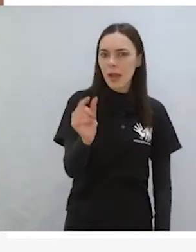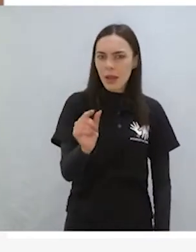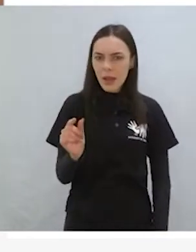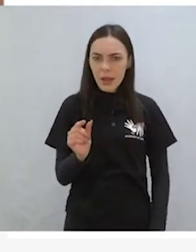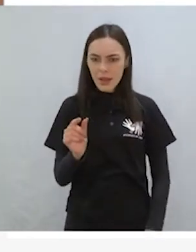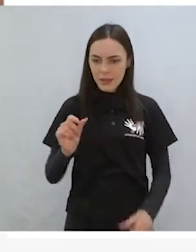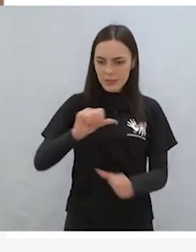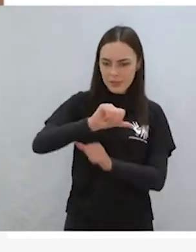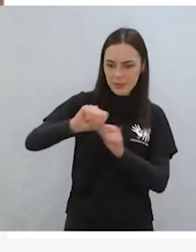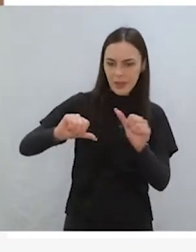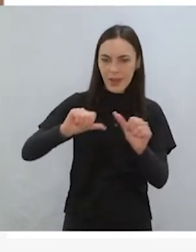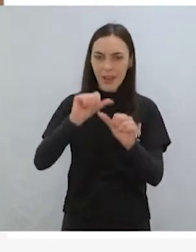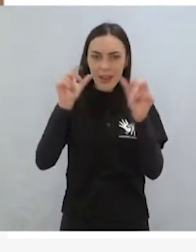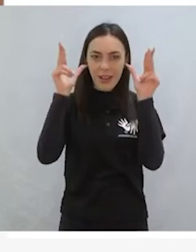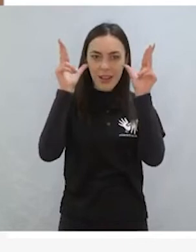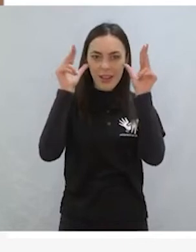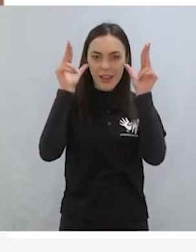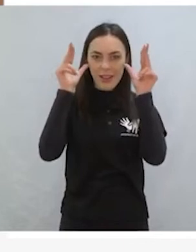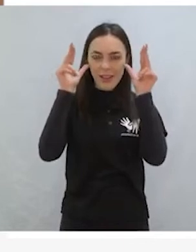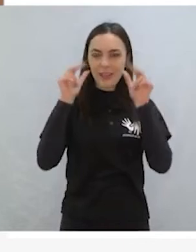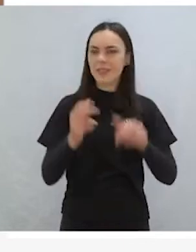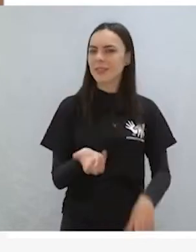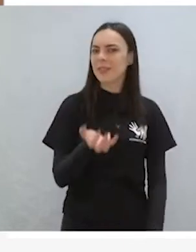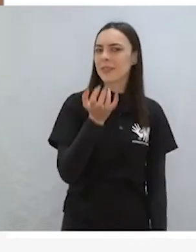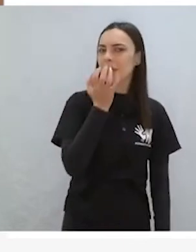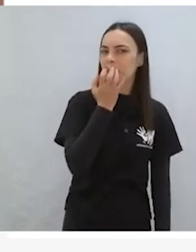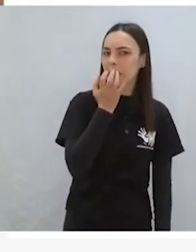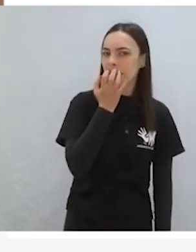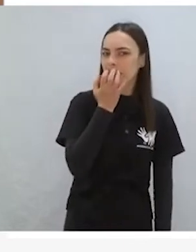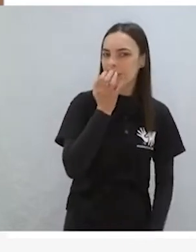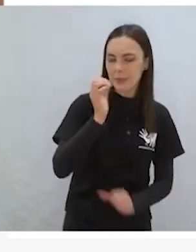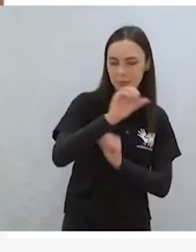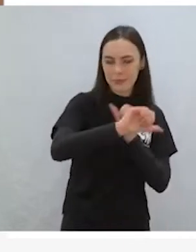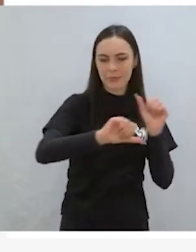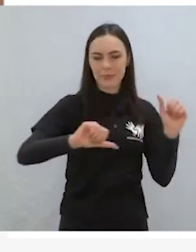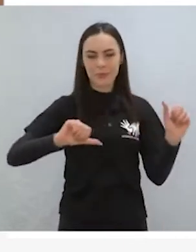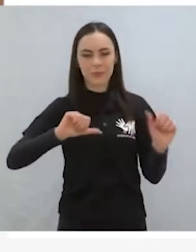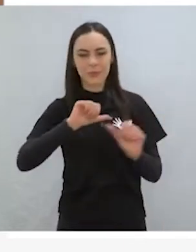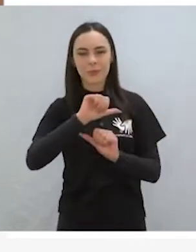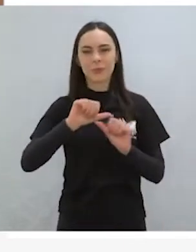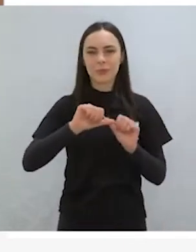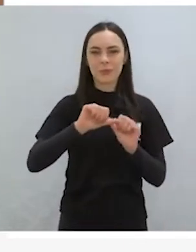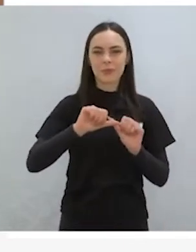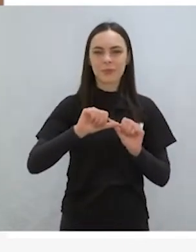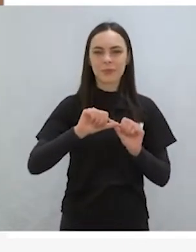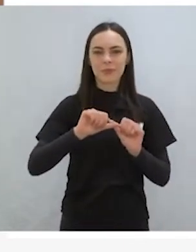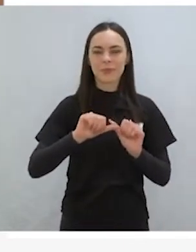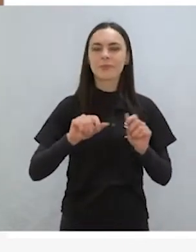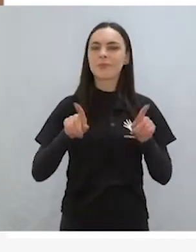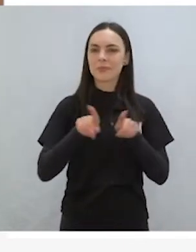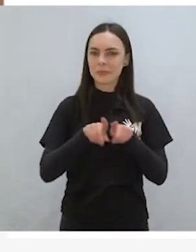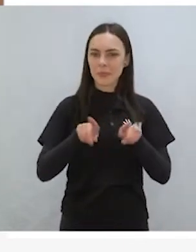ratinhos virarem cavalos e o cachorro um elegante cocheiro.